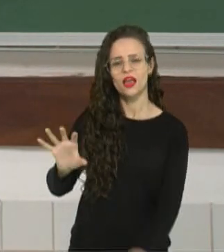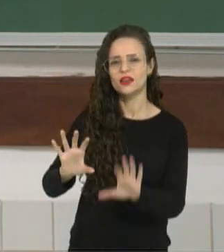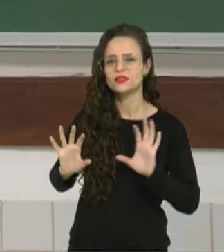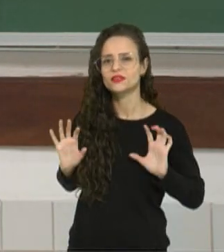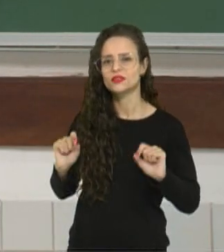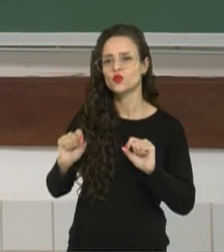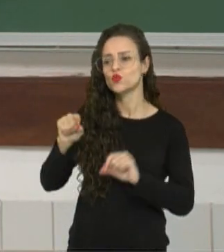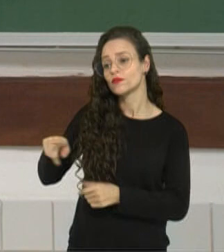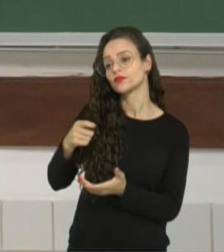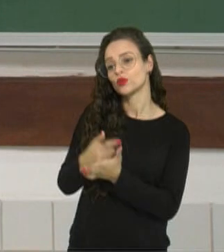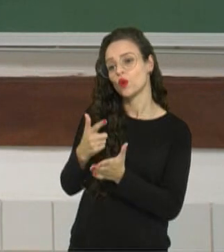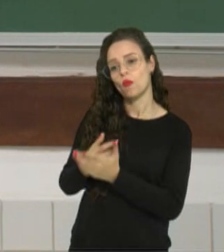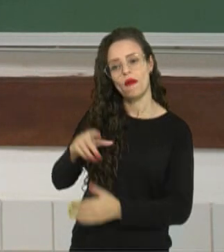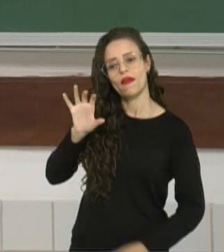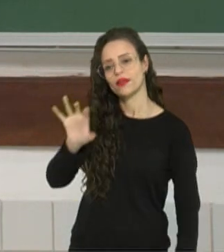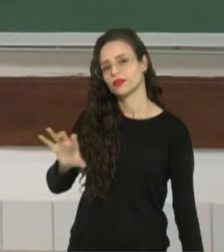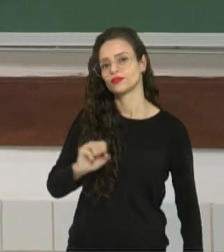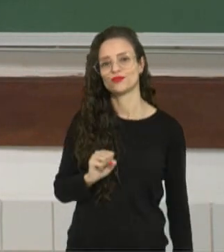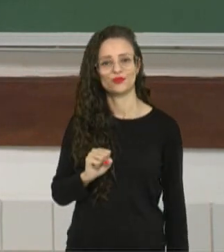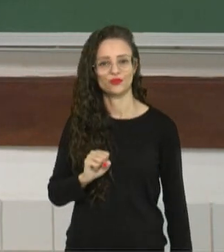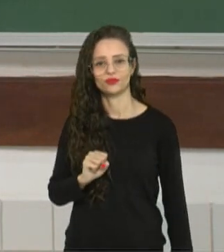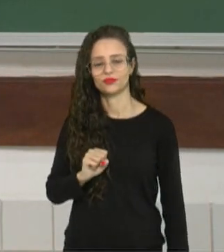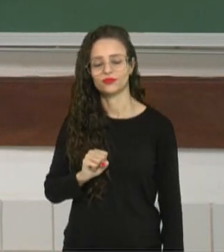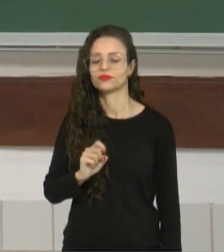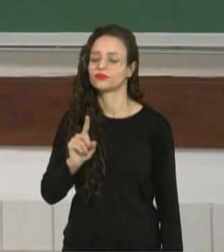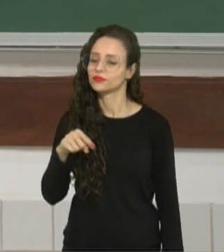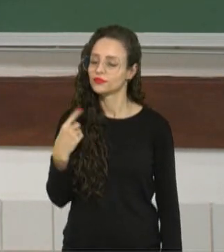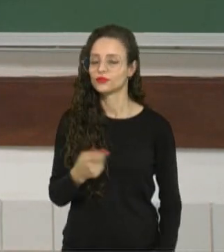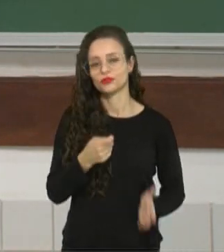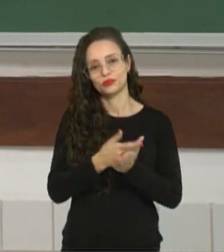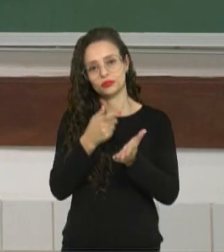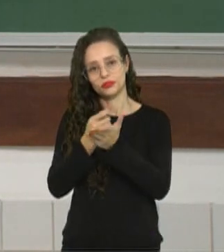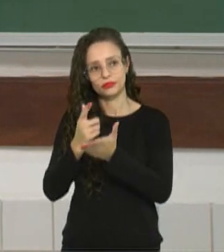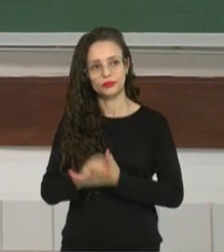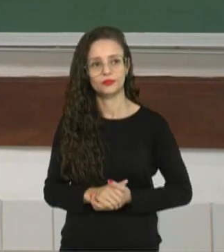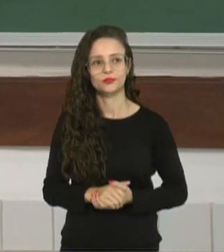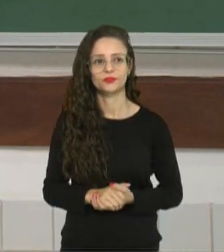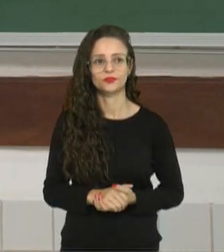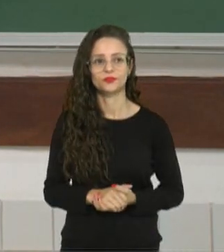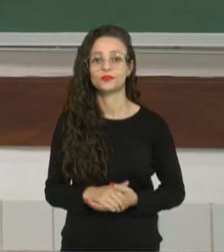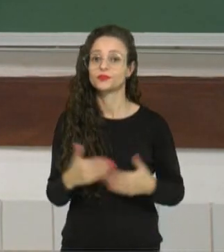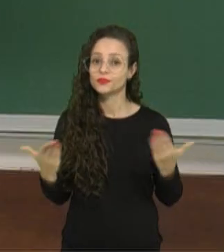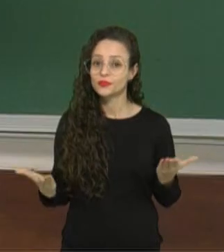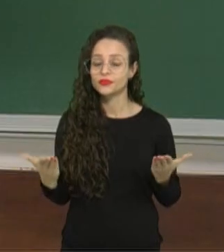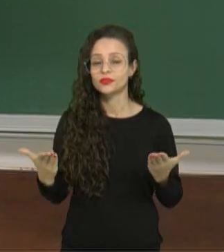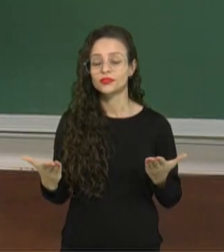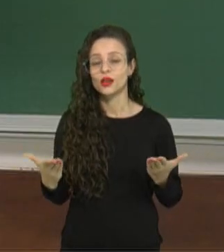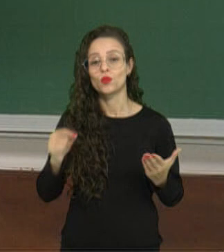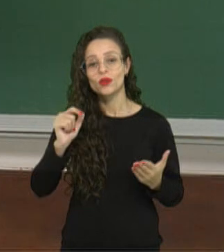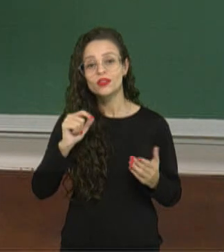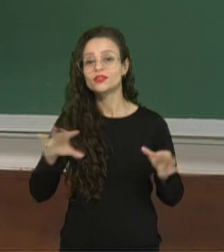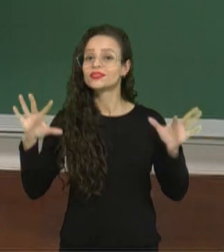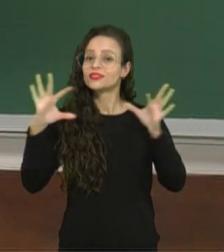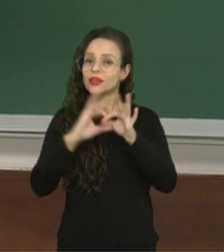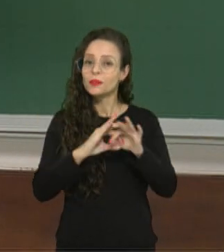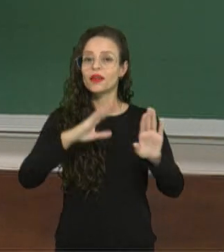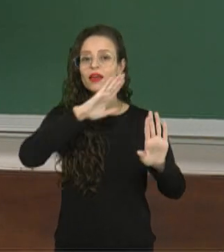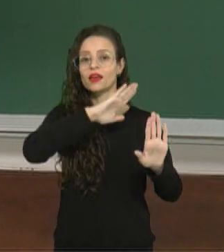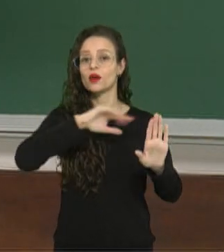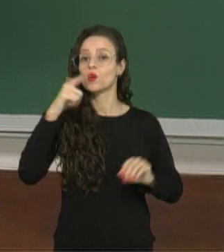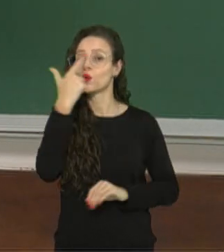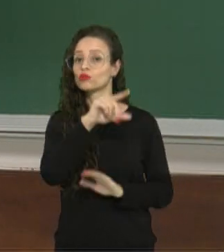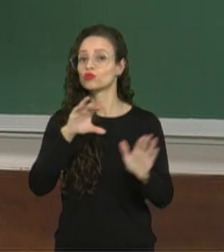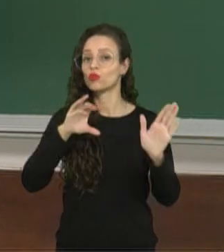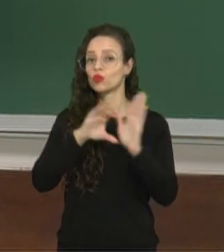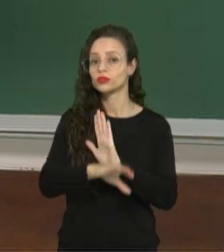nós consumimos, a partir daquilo que nós compramos. Então, alienação se junta com outro